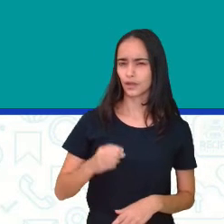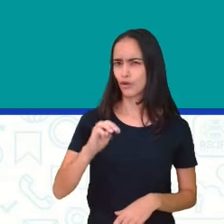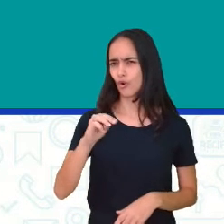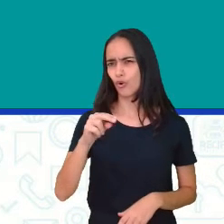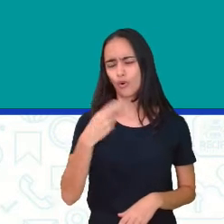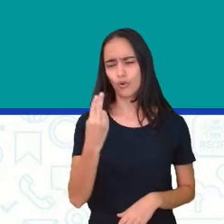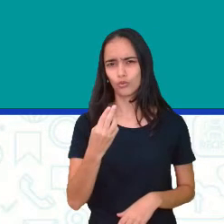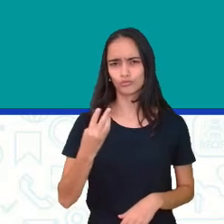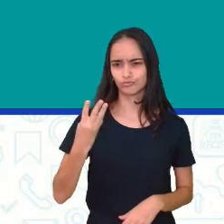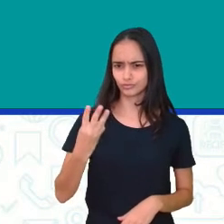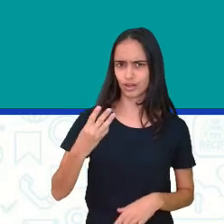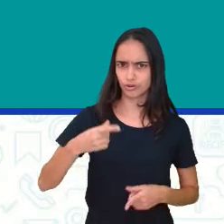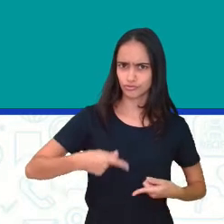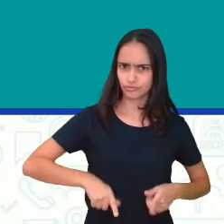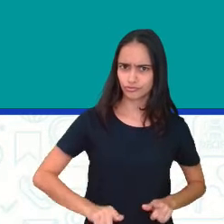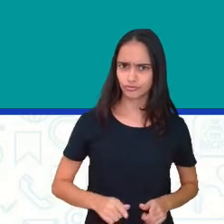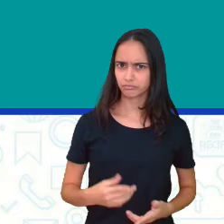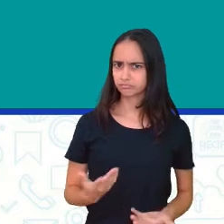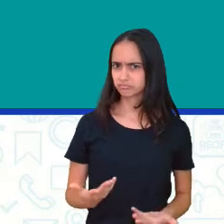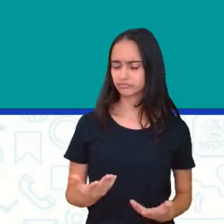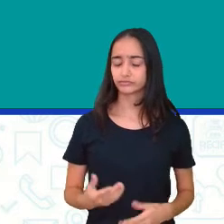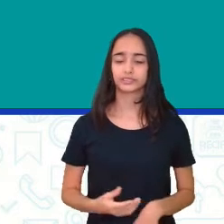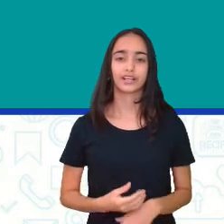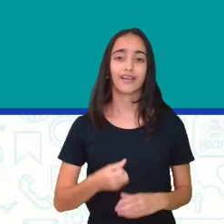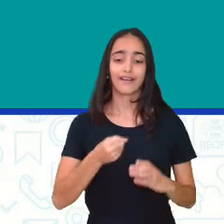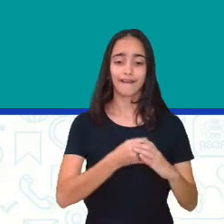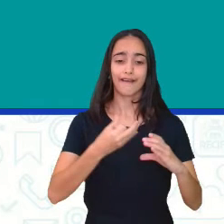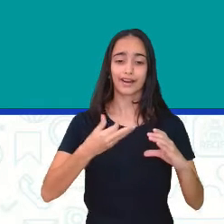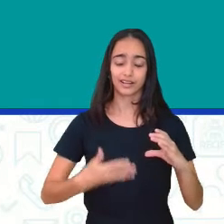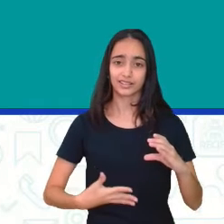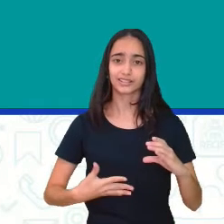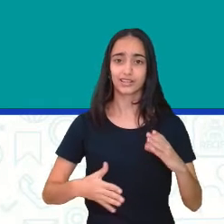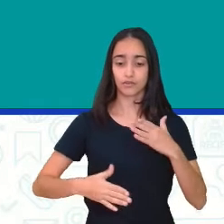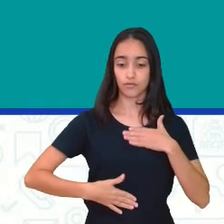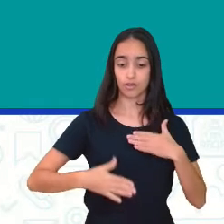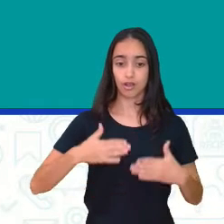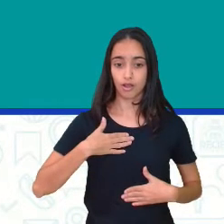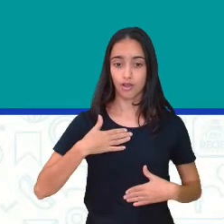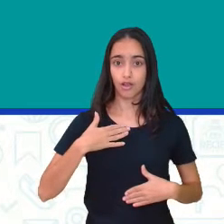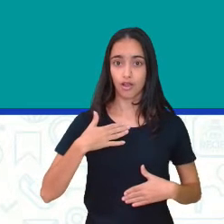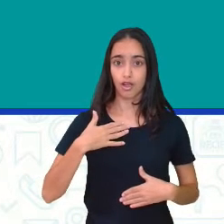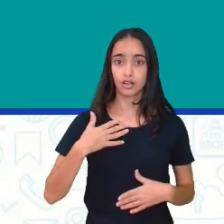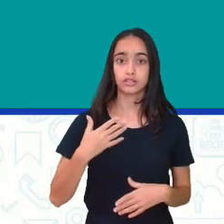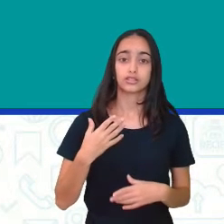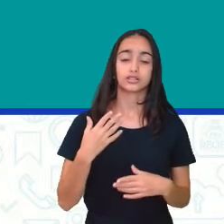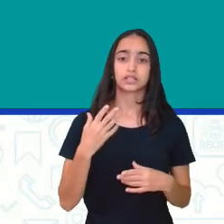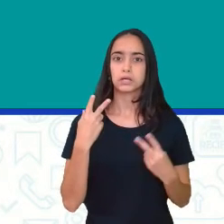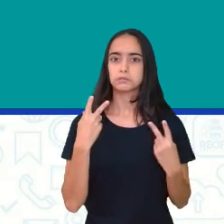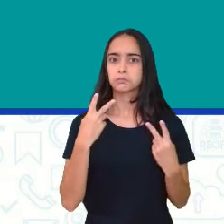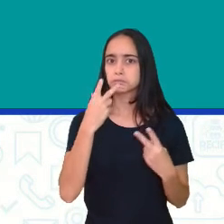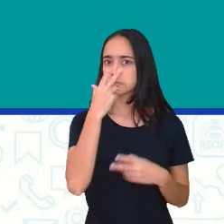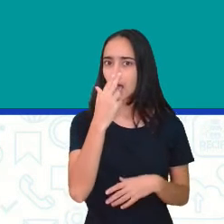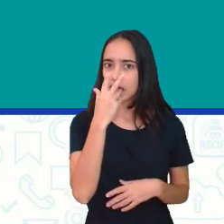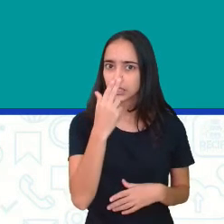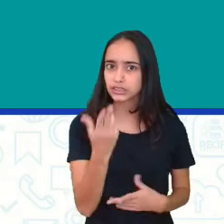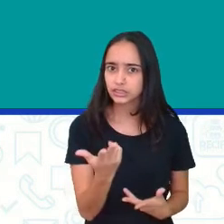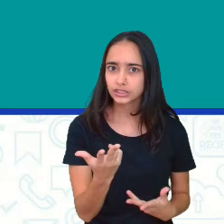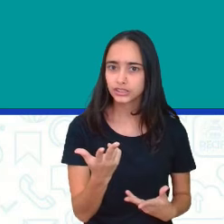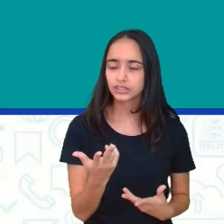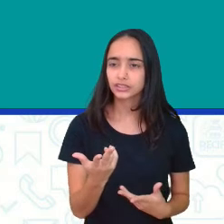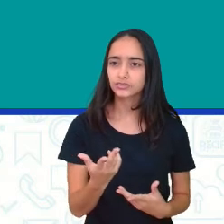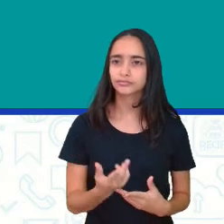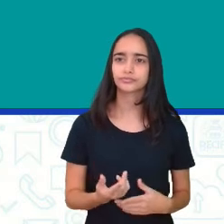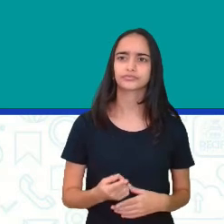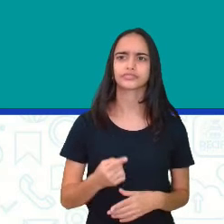trigêmeas, por mais que tenham características físicas bem semelhantes, né? Podem ver, nesse vídeo aí tem